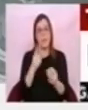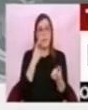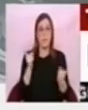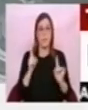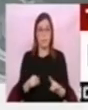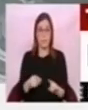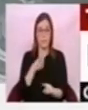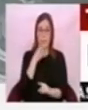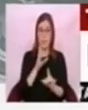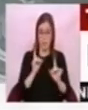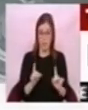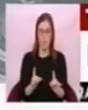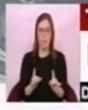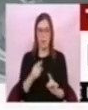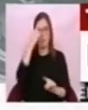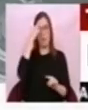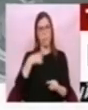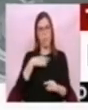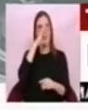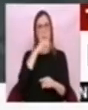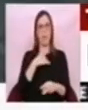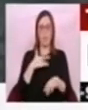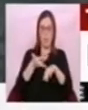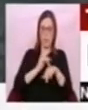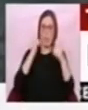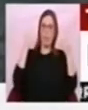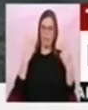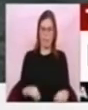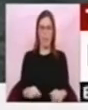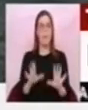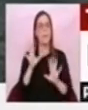a referir, sei que no Ministério da Saúde existe muita sensibilidade para esta matéria,